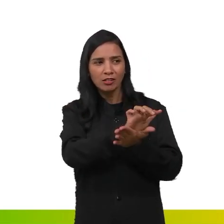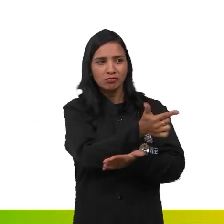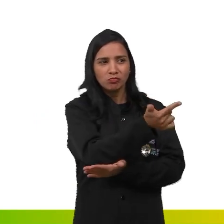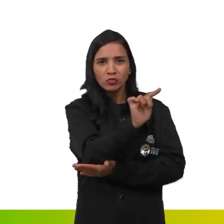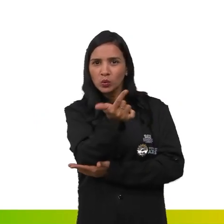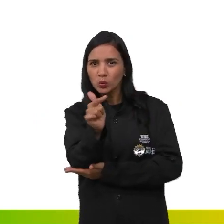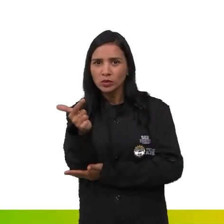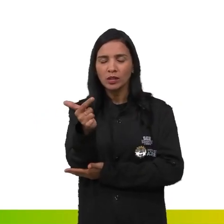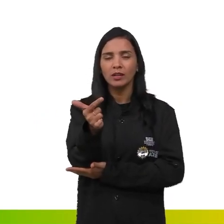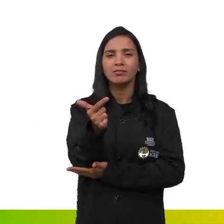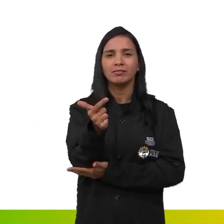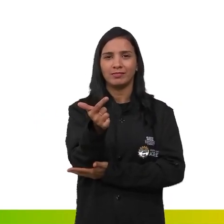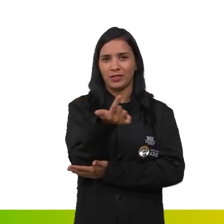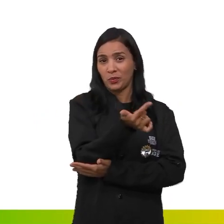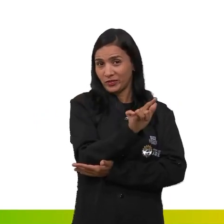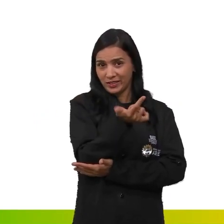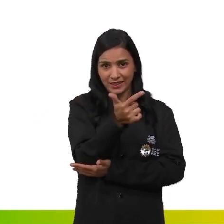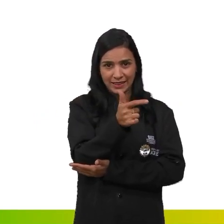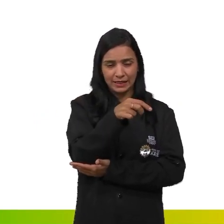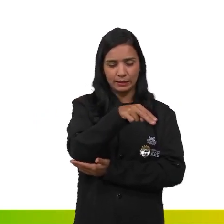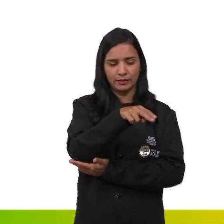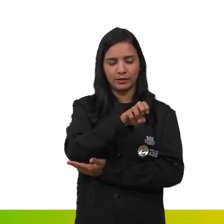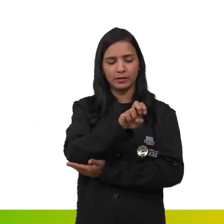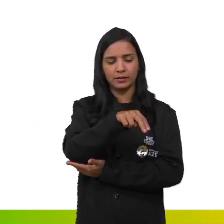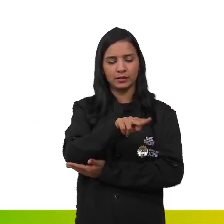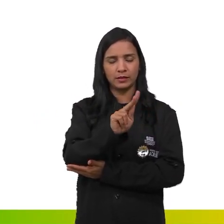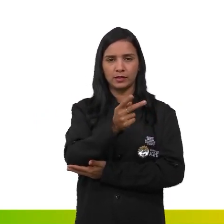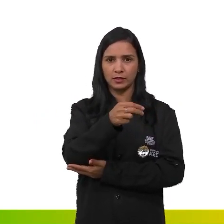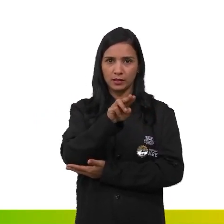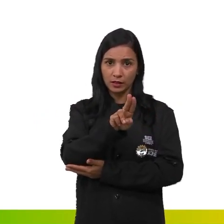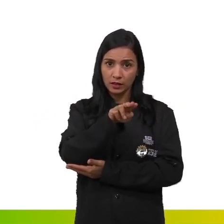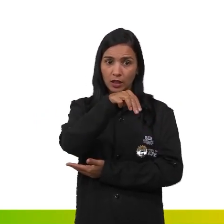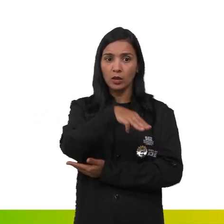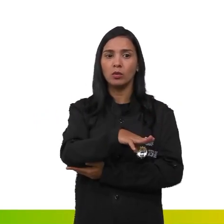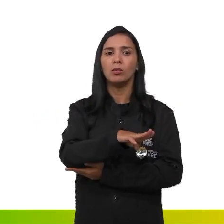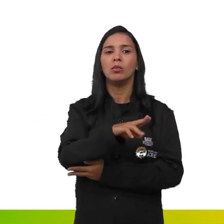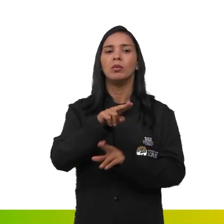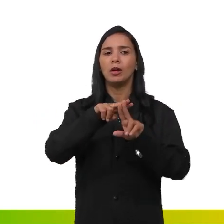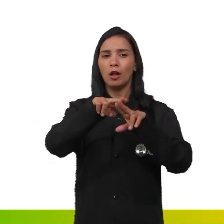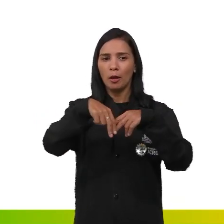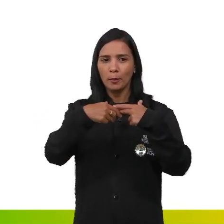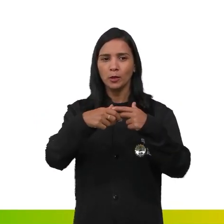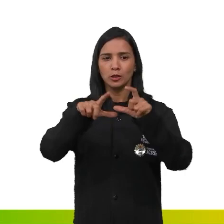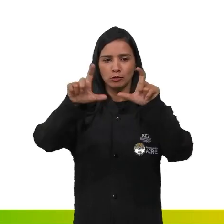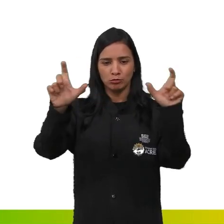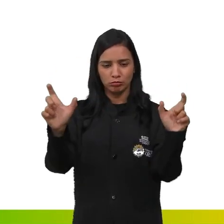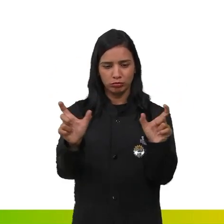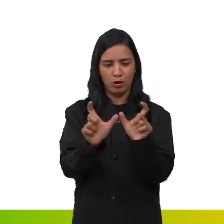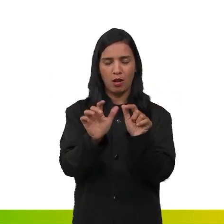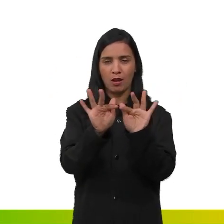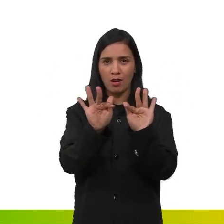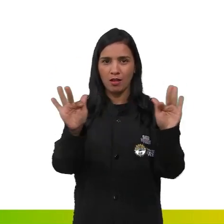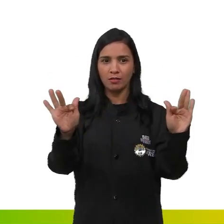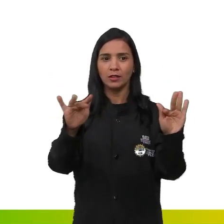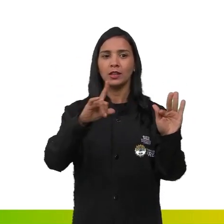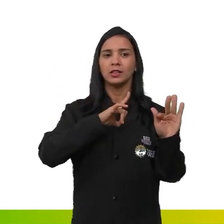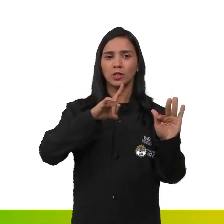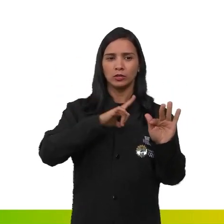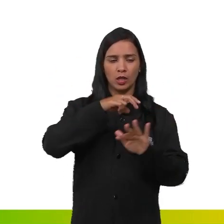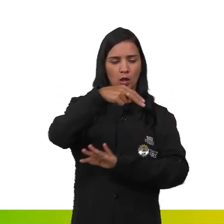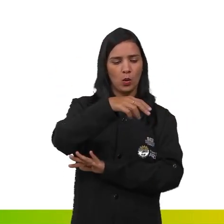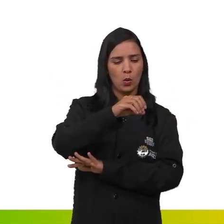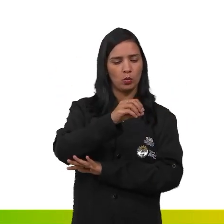também ficarem alertas, nós temos aqui as frases contraídas, tudo bem? Aqui nós temos um not no meio